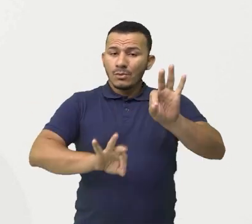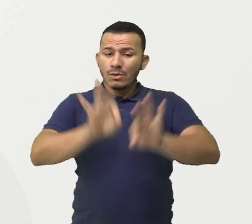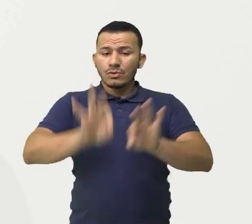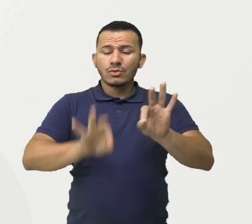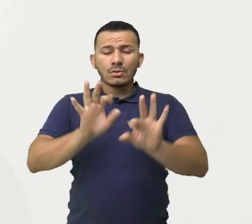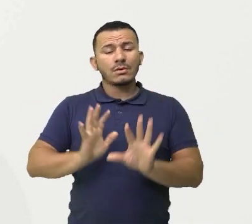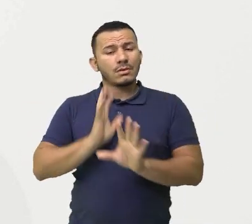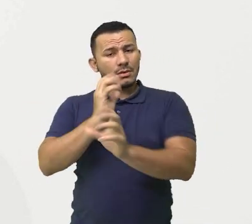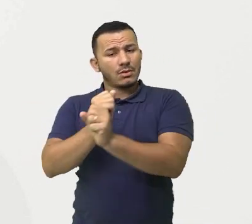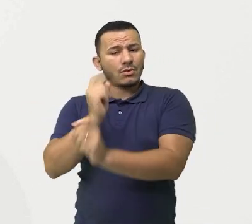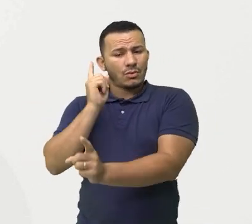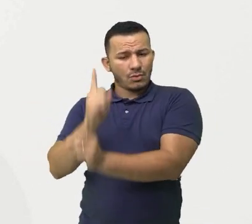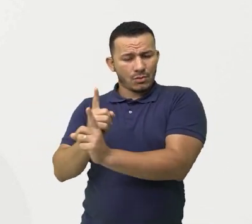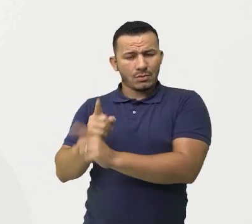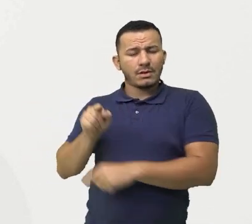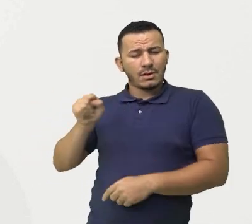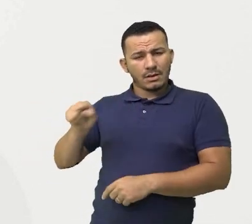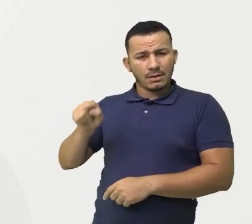vamos ter, então,